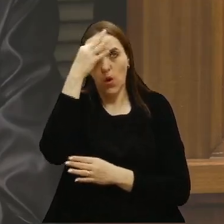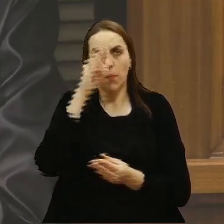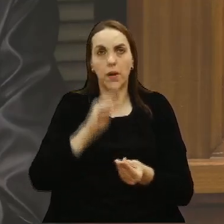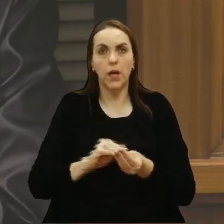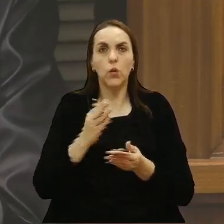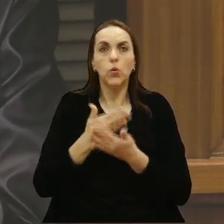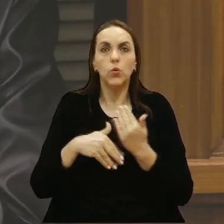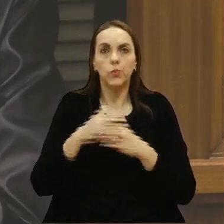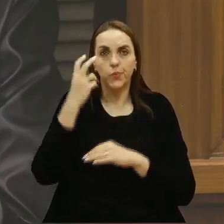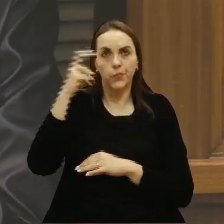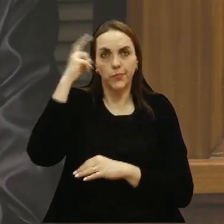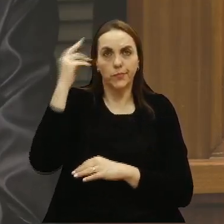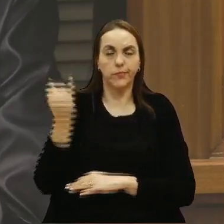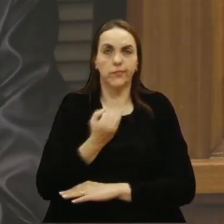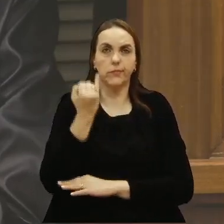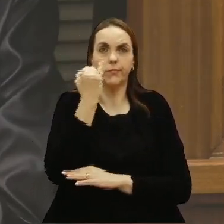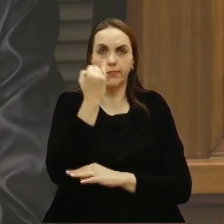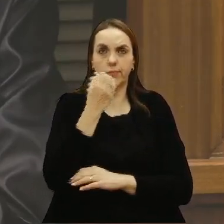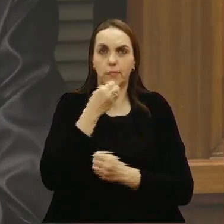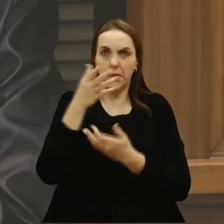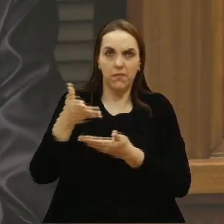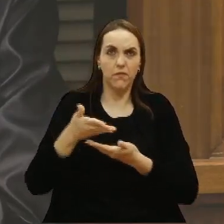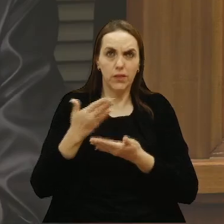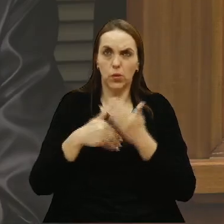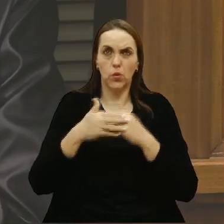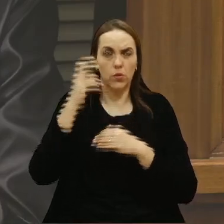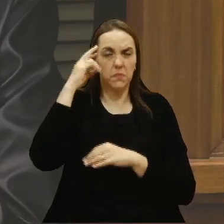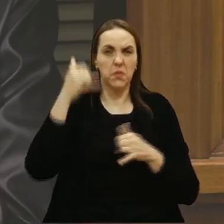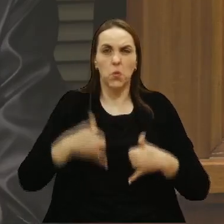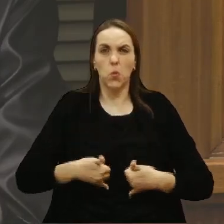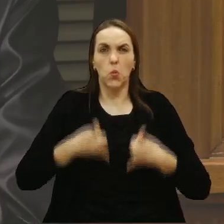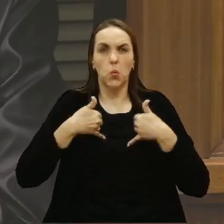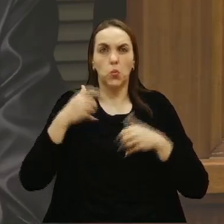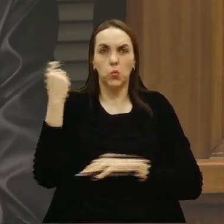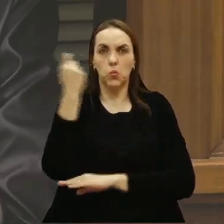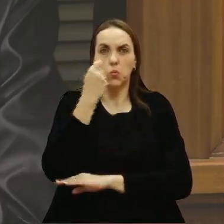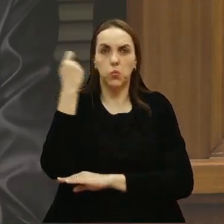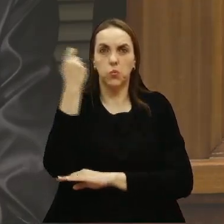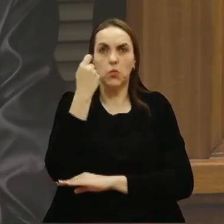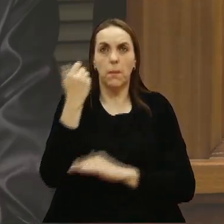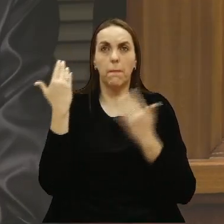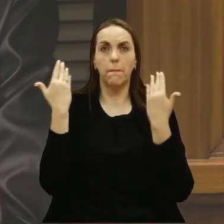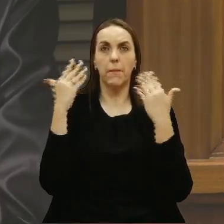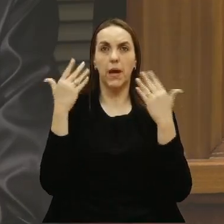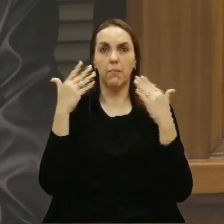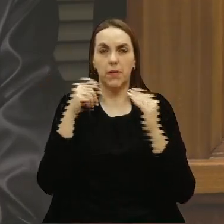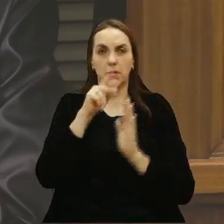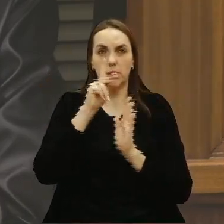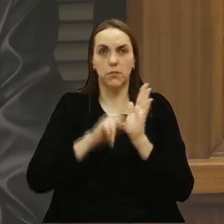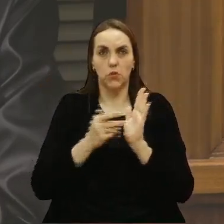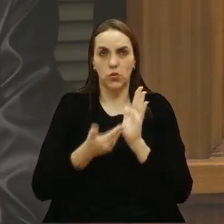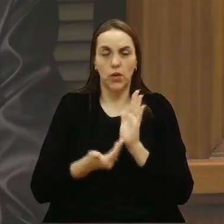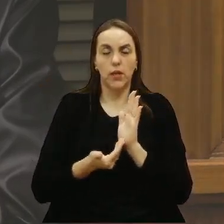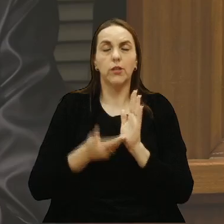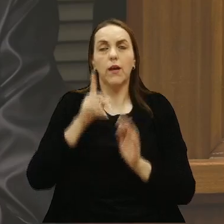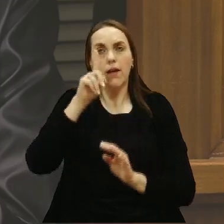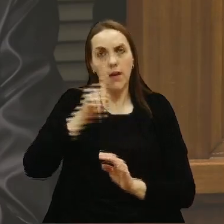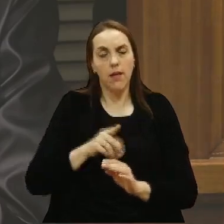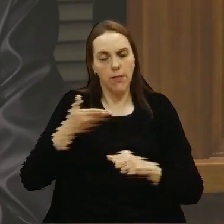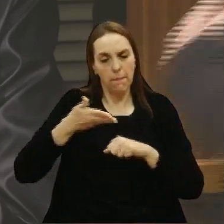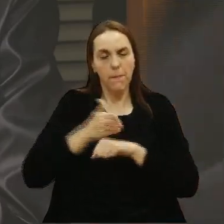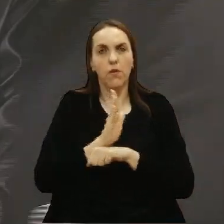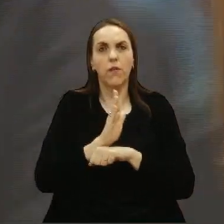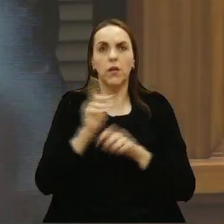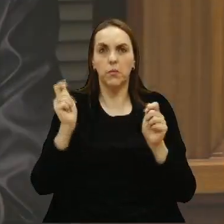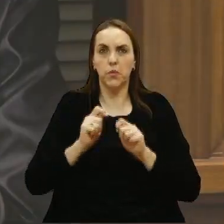que toda cultura é bem-vinda. Eu tenho um orgulho gigantesco de ser gaúcha. Parabéns por esse projeto. Que esse projeto seja aprovado e